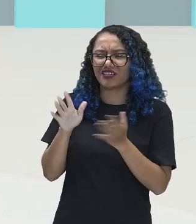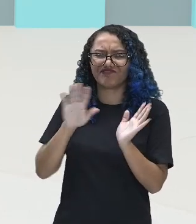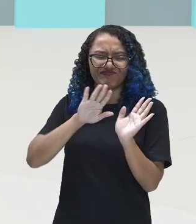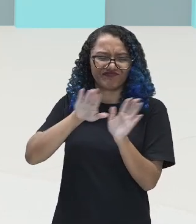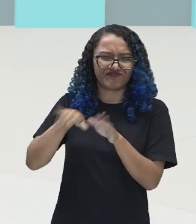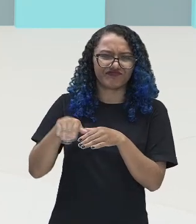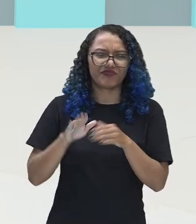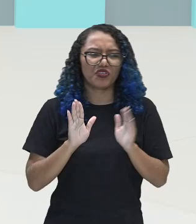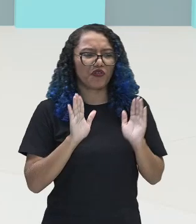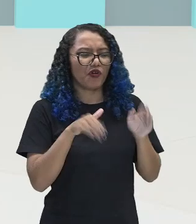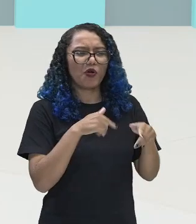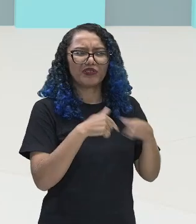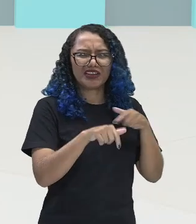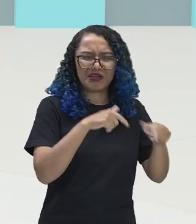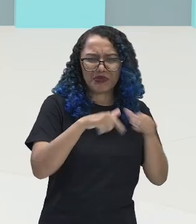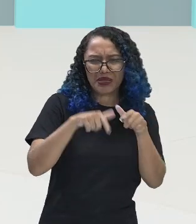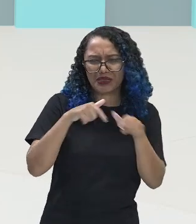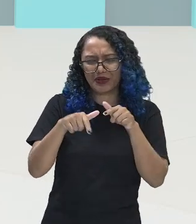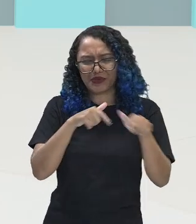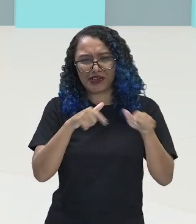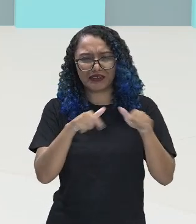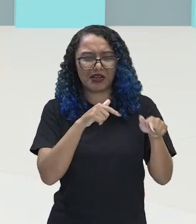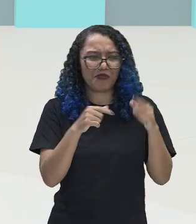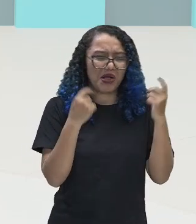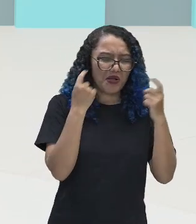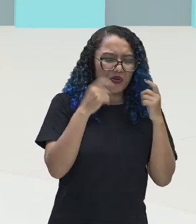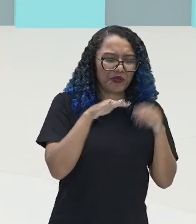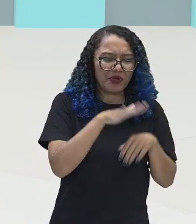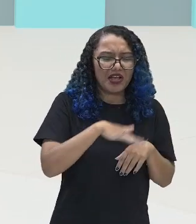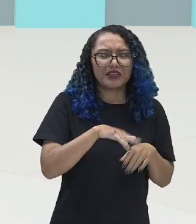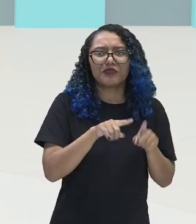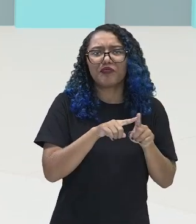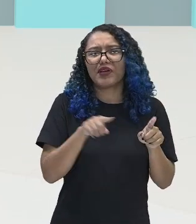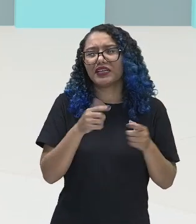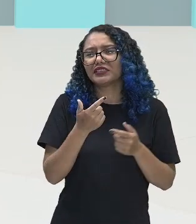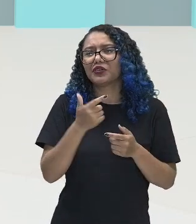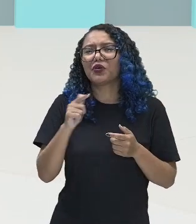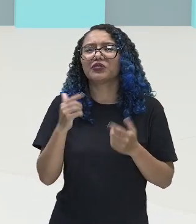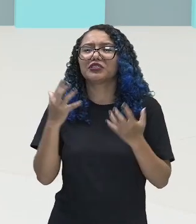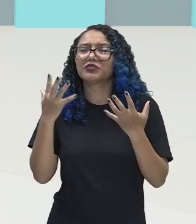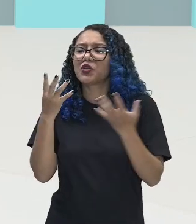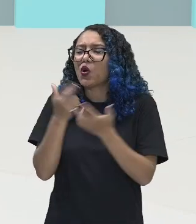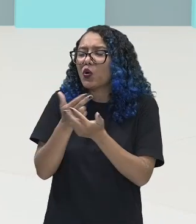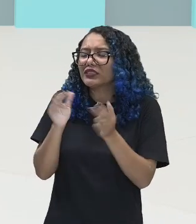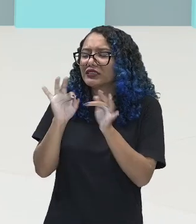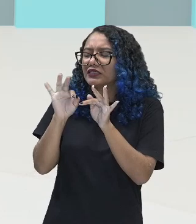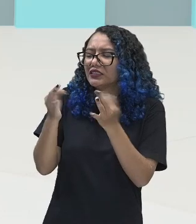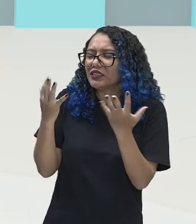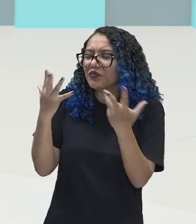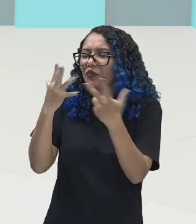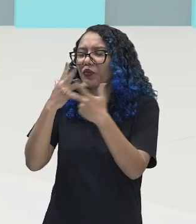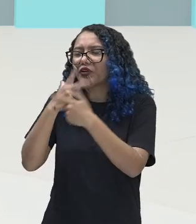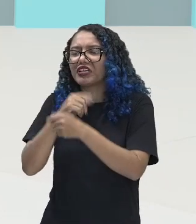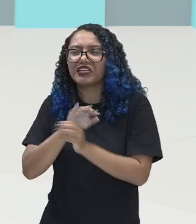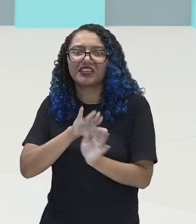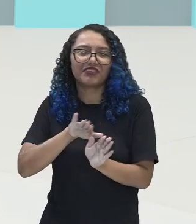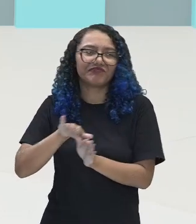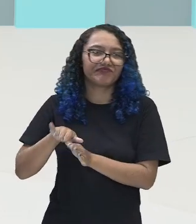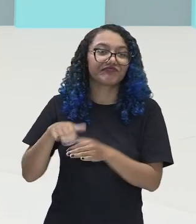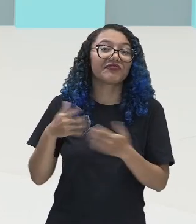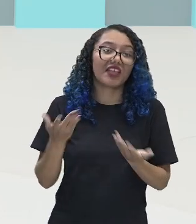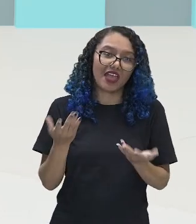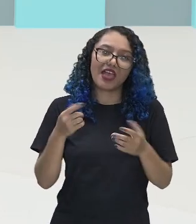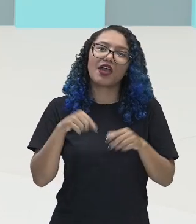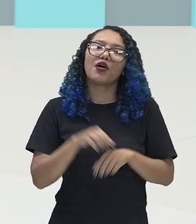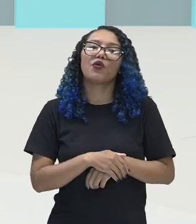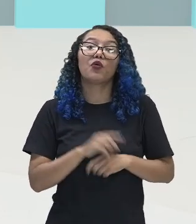tem de fazer na sua vida, mas sem se preocupar com as coisas mais simples da vida, beleza? Então basicamente é isso que o texto quer dizer, tá bom?